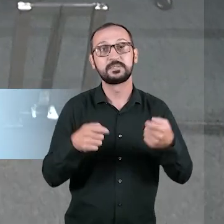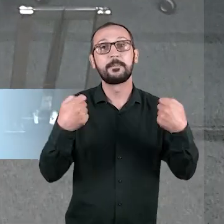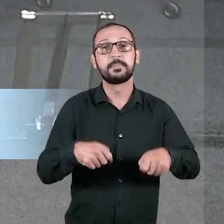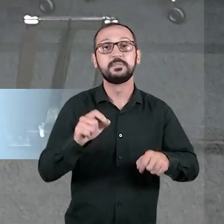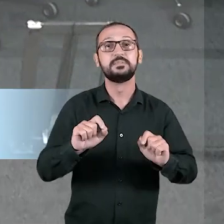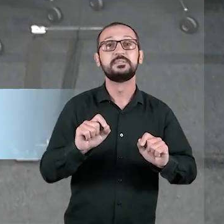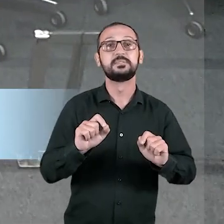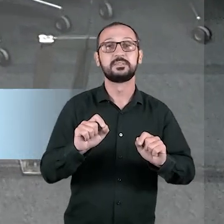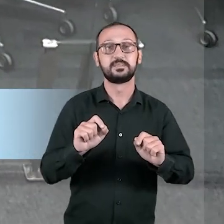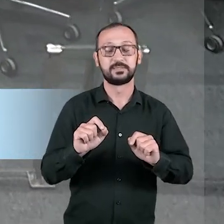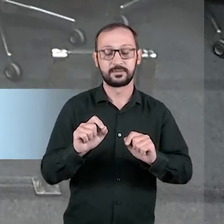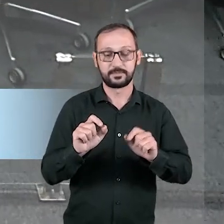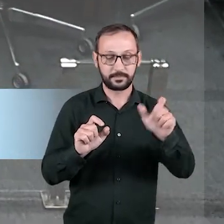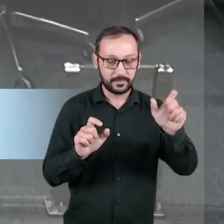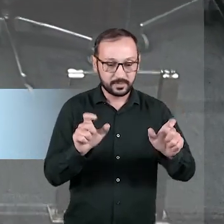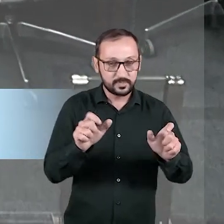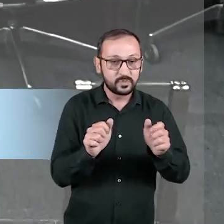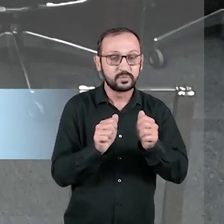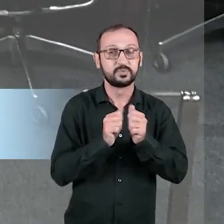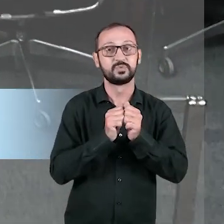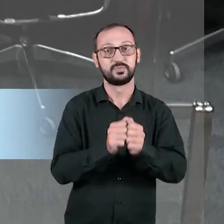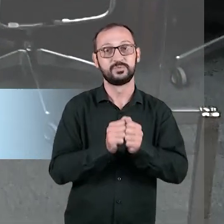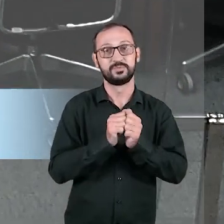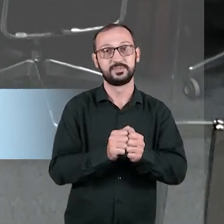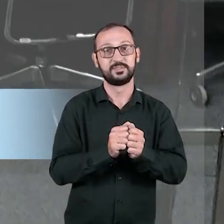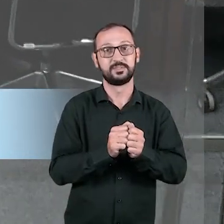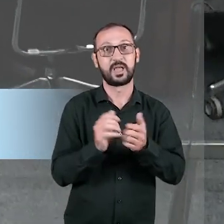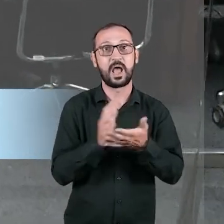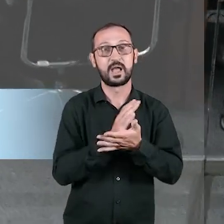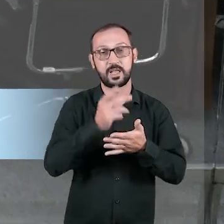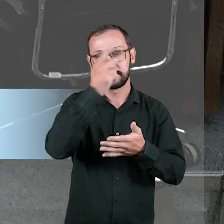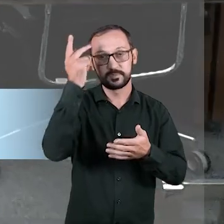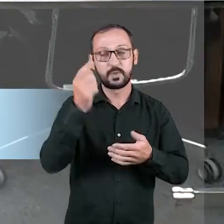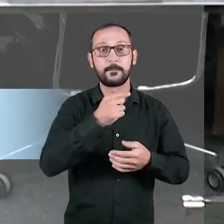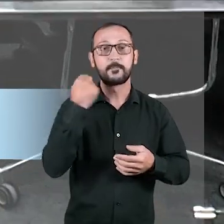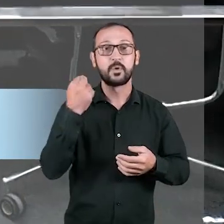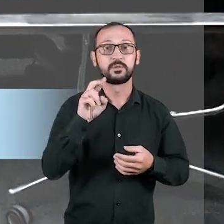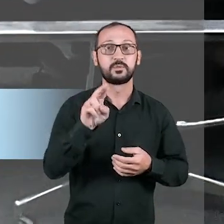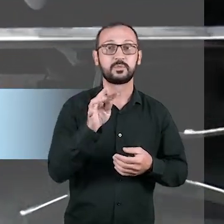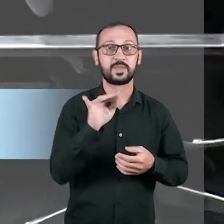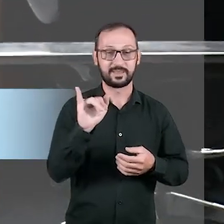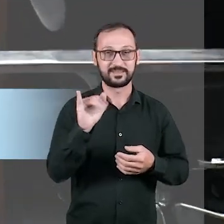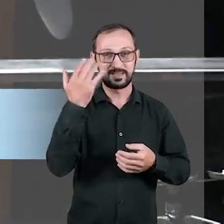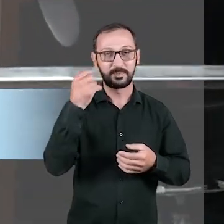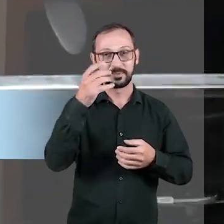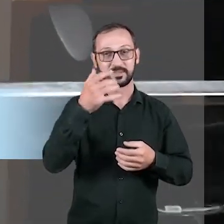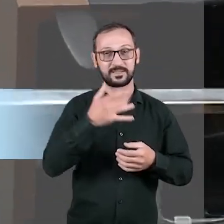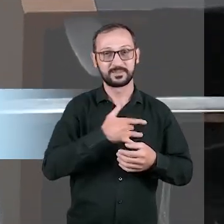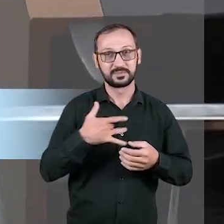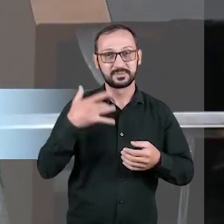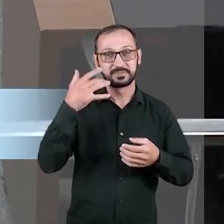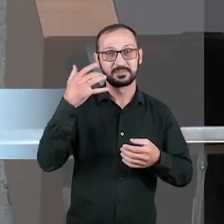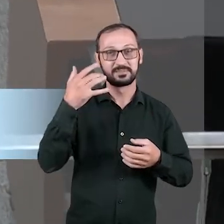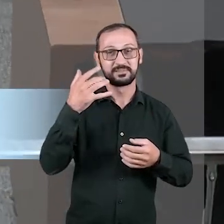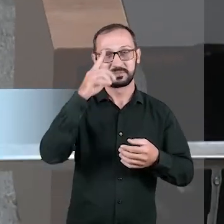Mas você precisa ter alguém. Então, estar com alguém. E hoje em dia, muita gente morre na UTI sozinho, né?